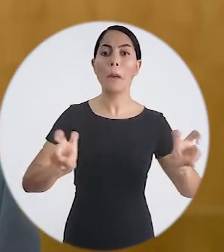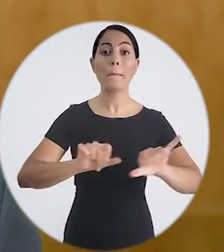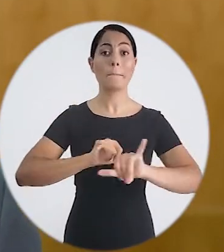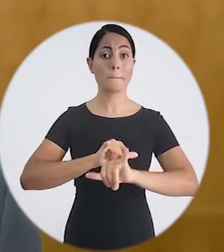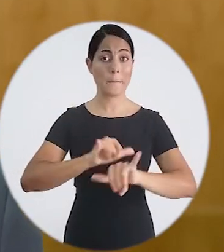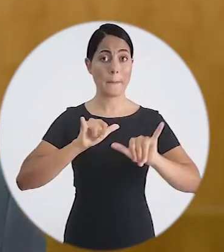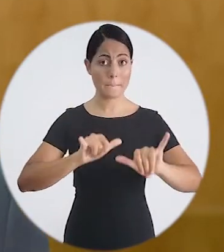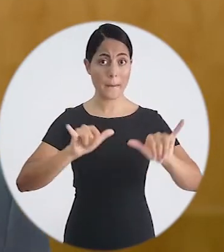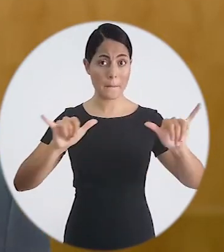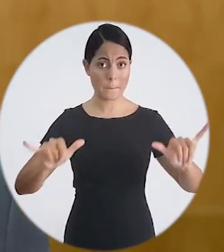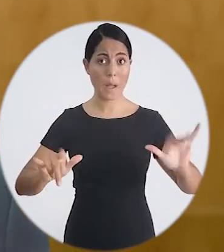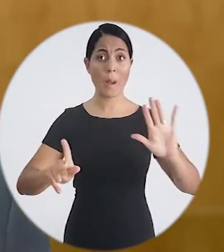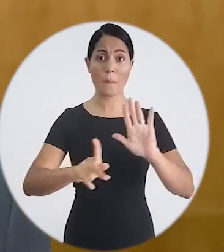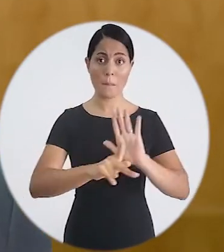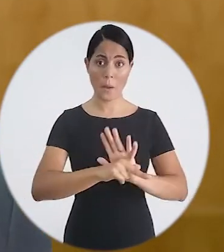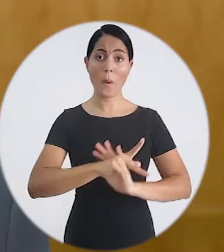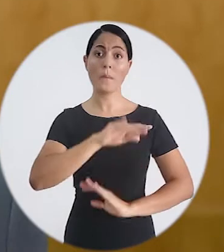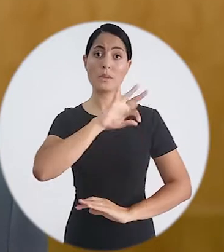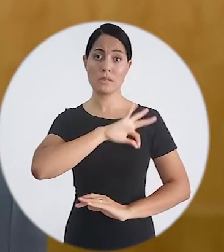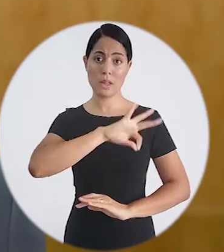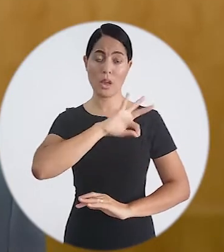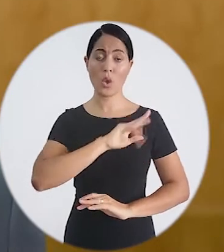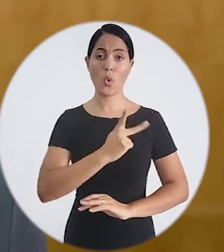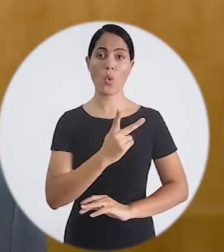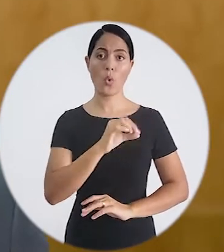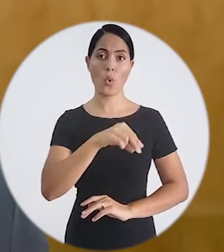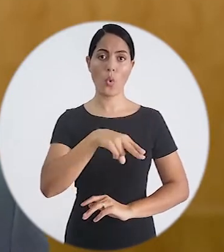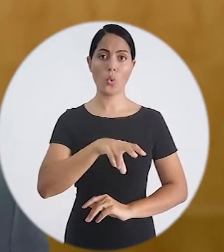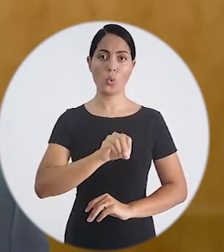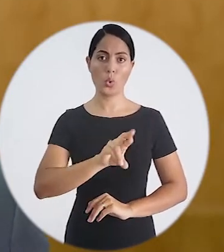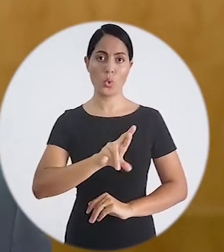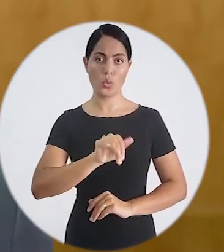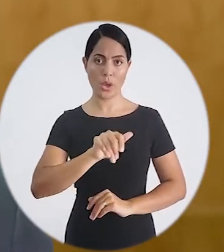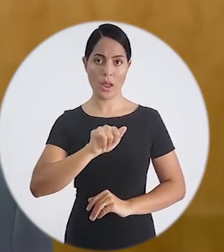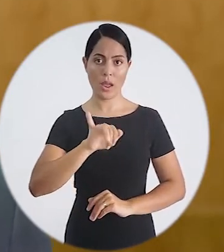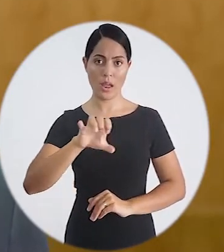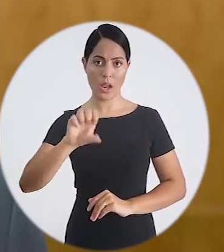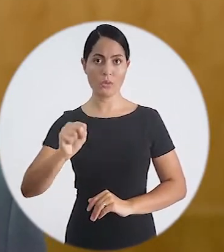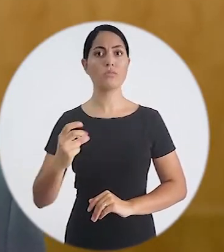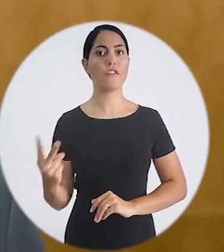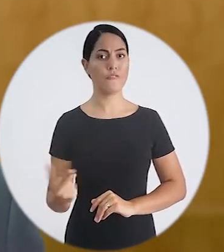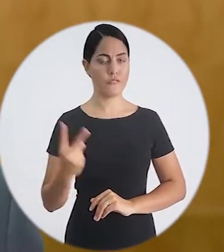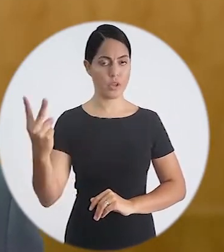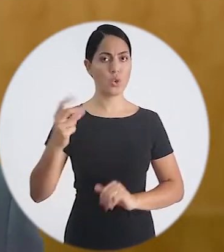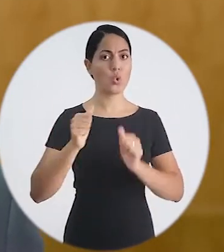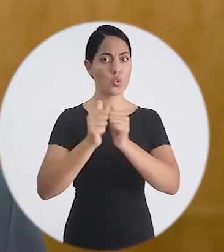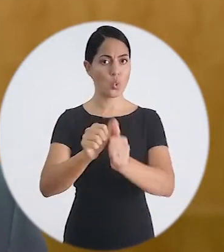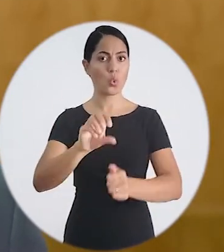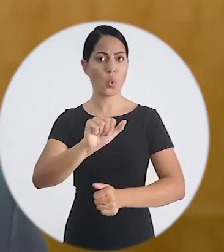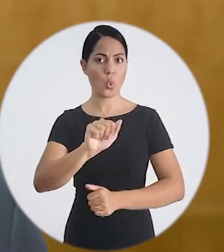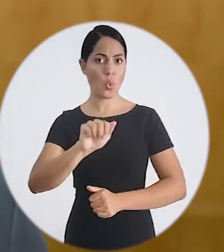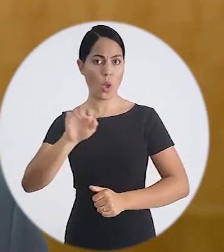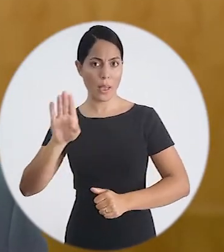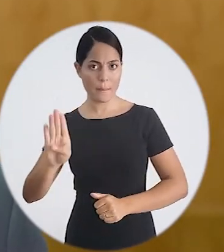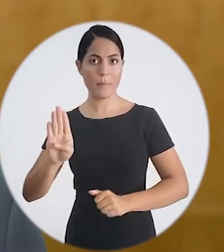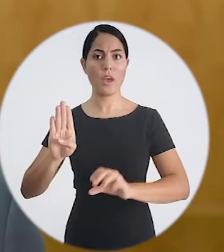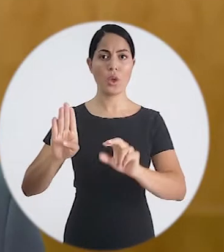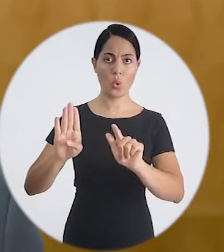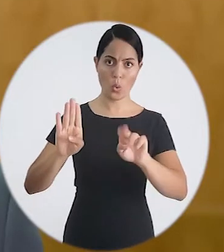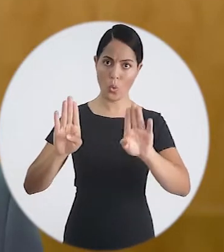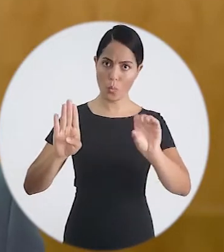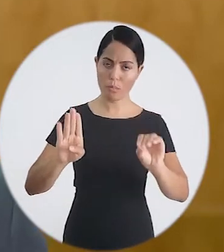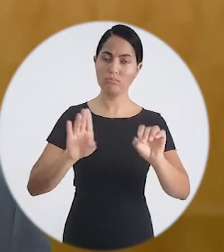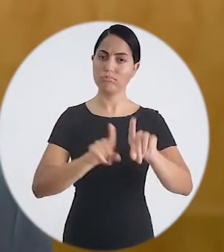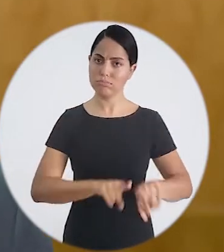a nova campanha nacional da OAB sobre a valorização dos honorários, parcerias da Ordem com a Editora Globo,